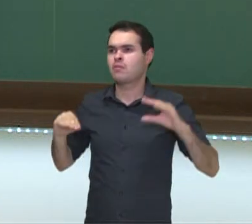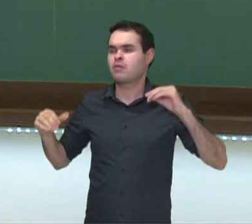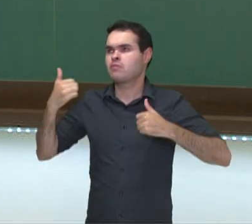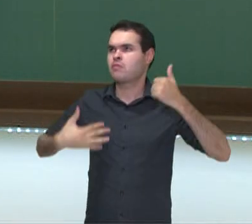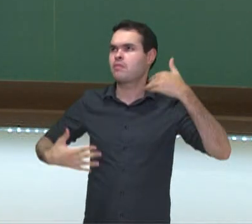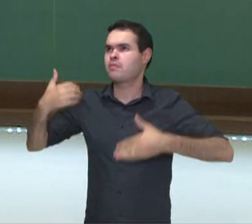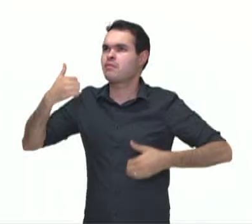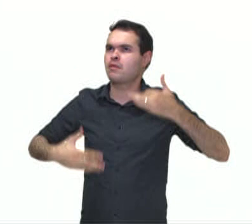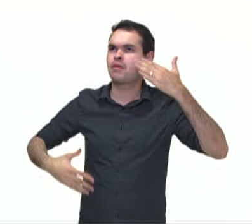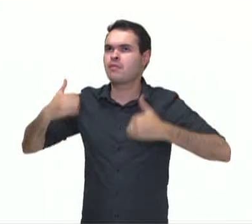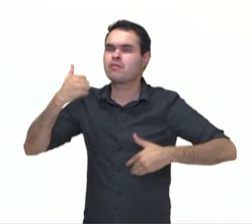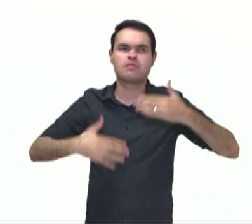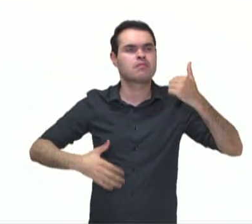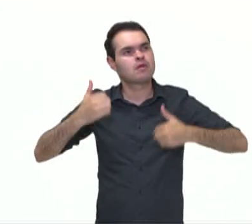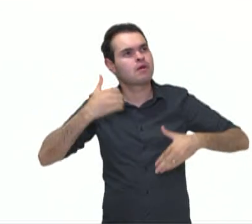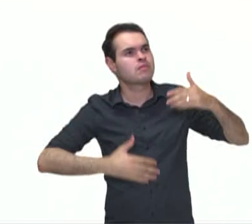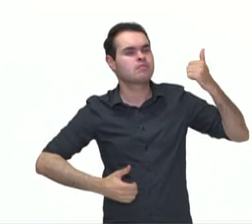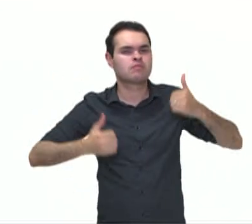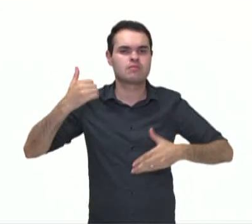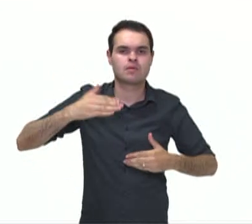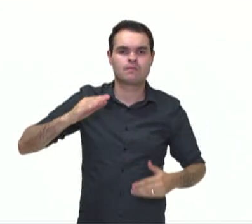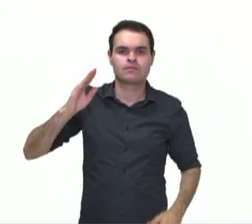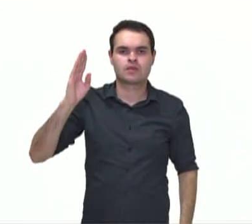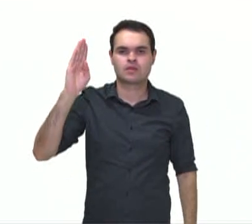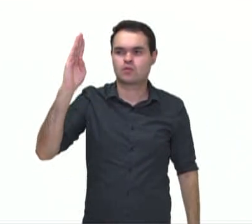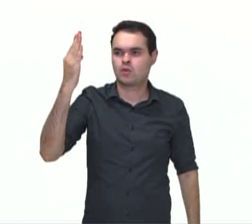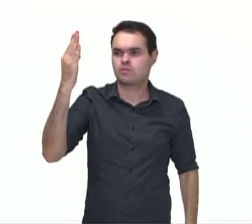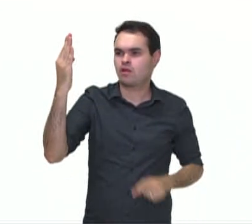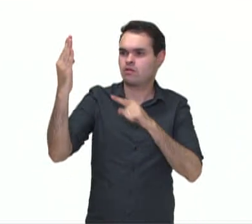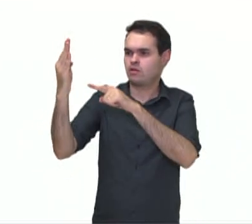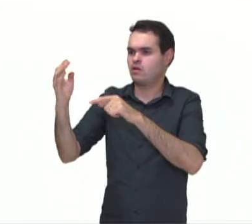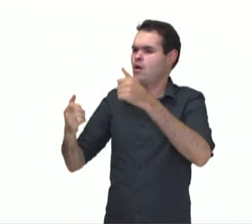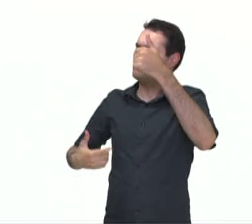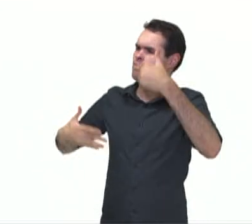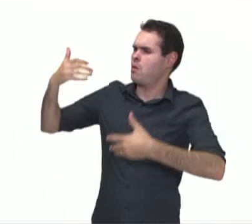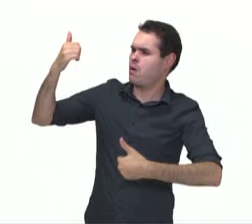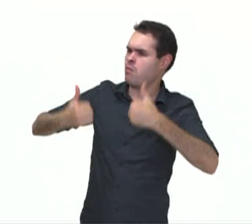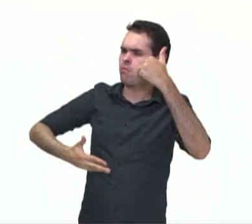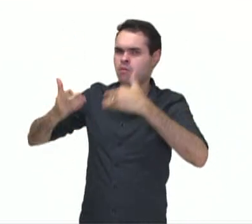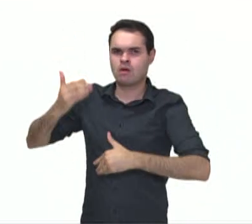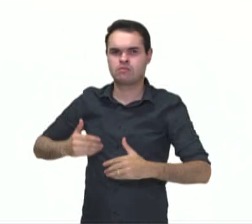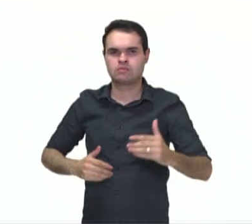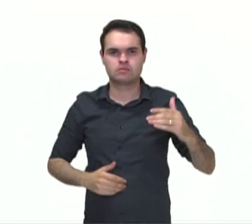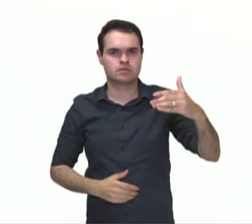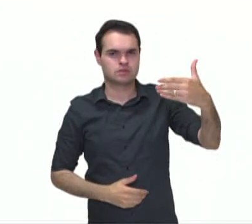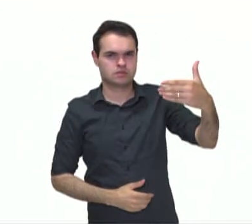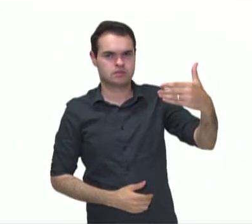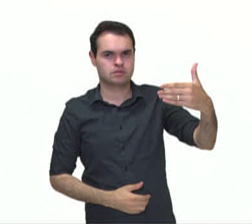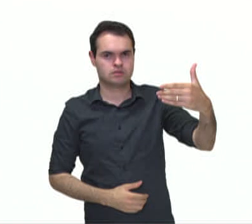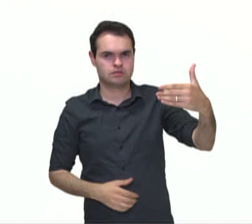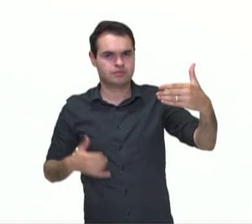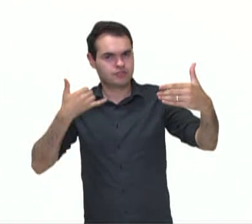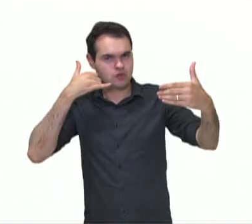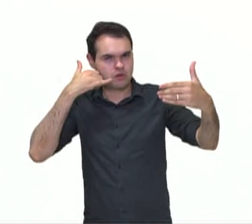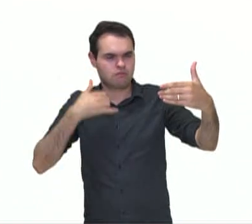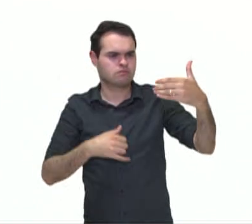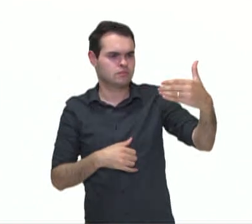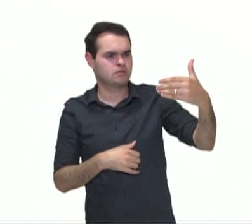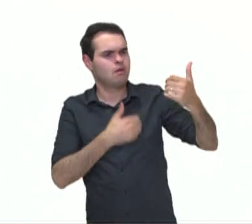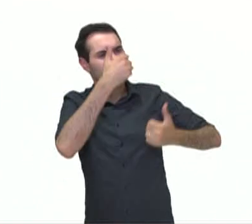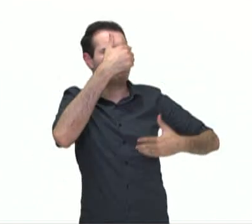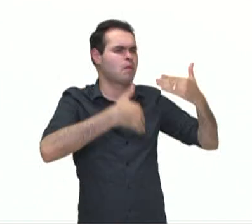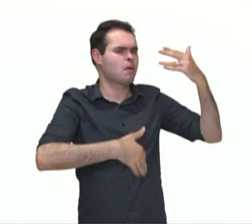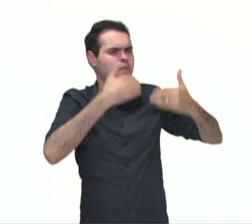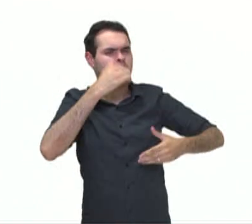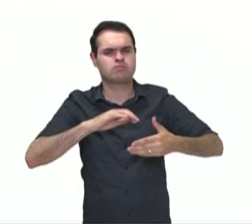você mesmo, pode ser na frente de um espelho, para a câmera do celular ou computador. Treine a sua